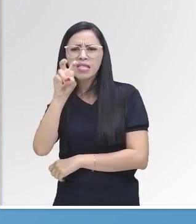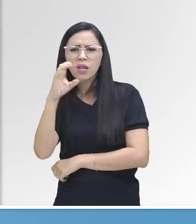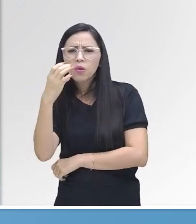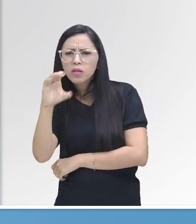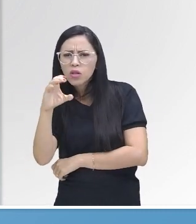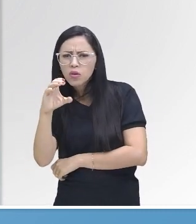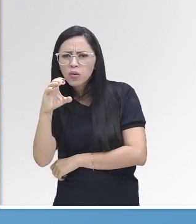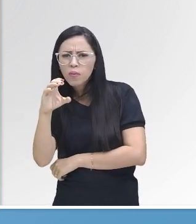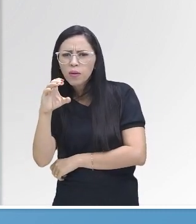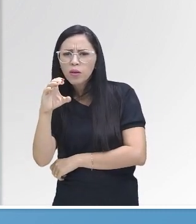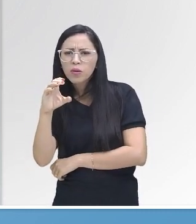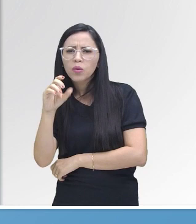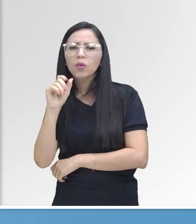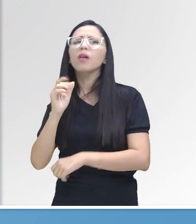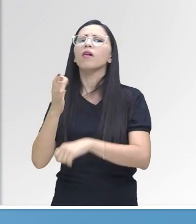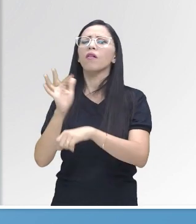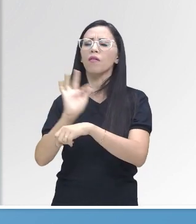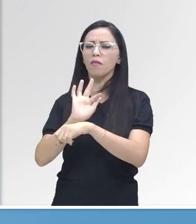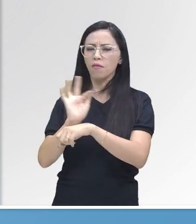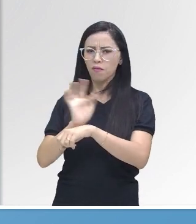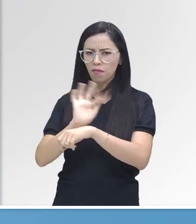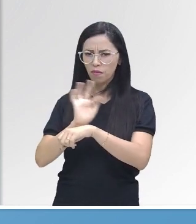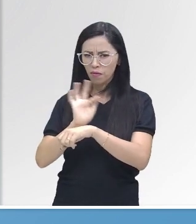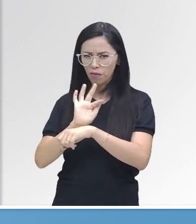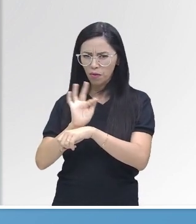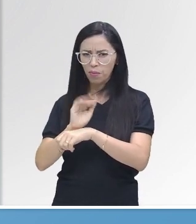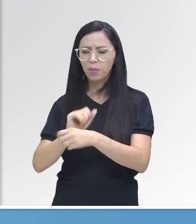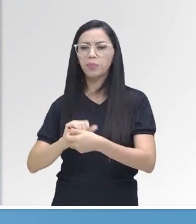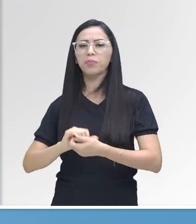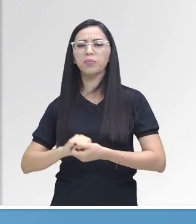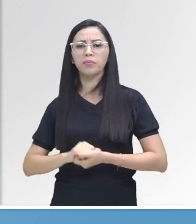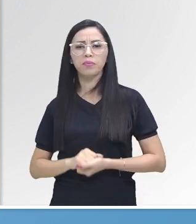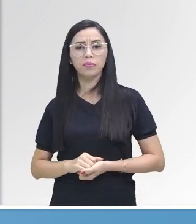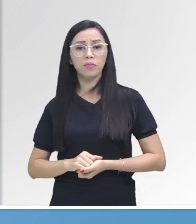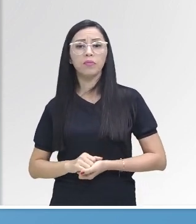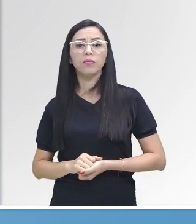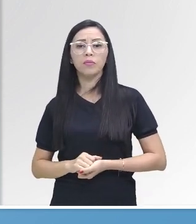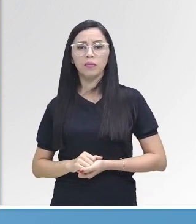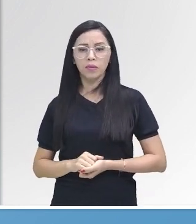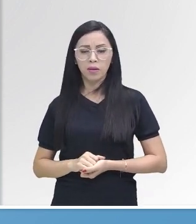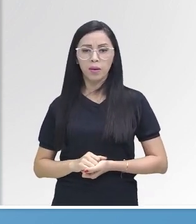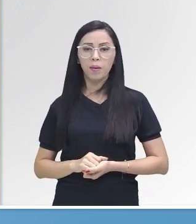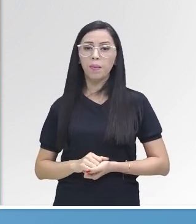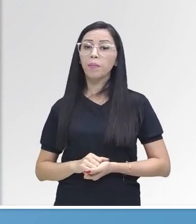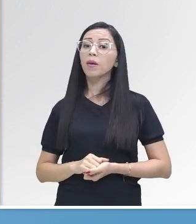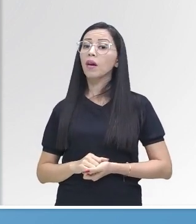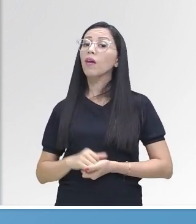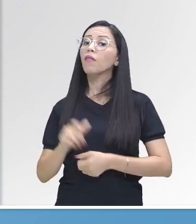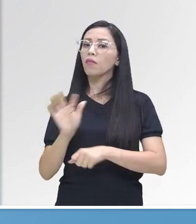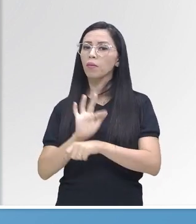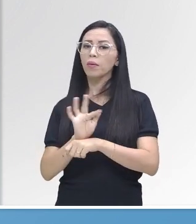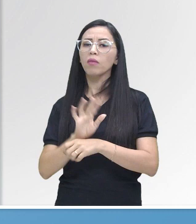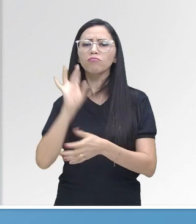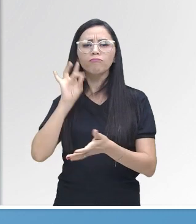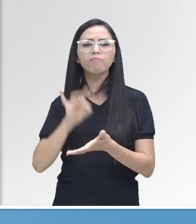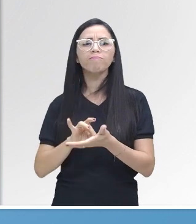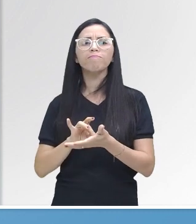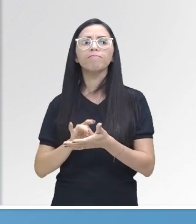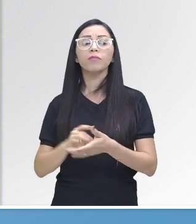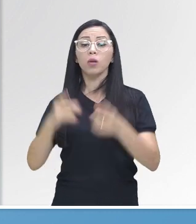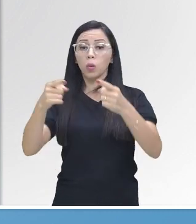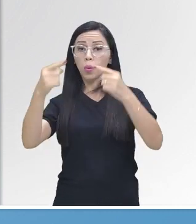centímetros. Padronizada ou não padronizada? Se eu vou marcar, é porque ela é padronizada. 1